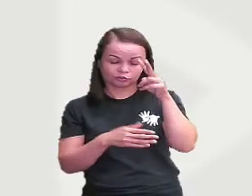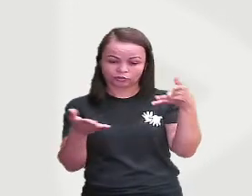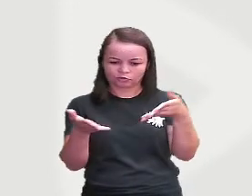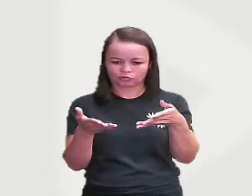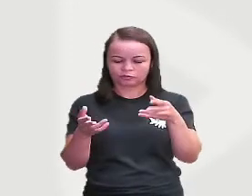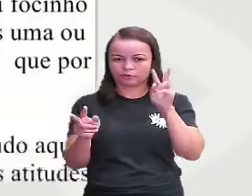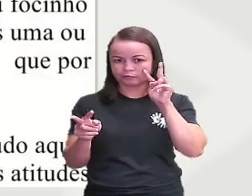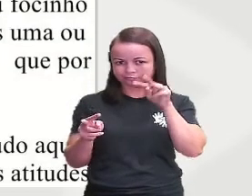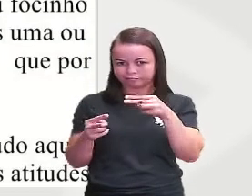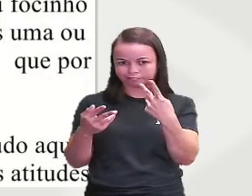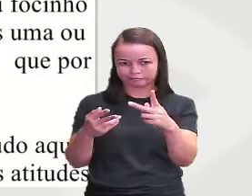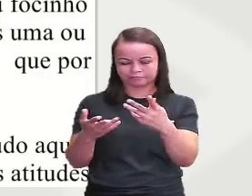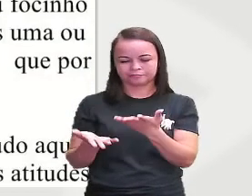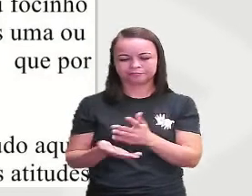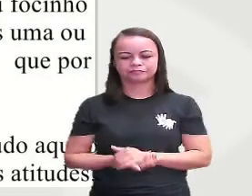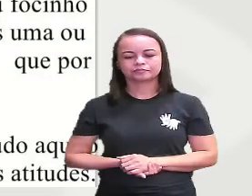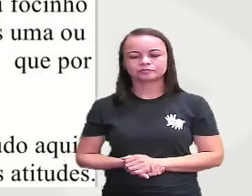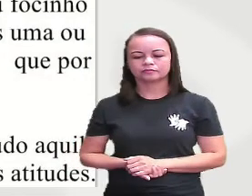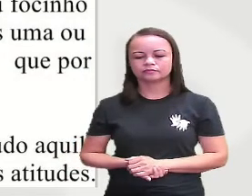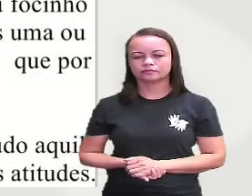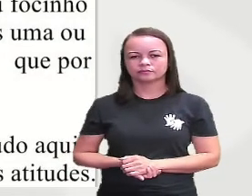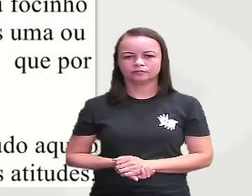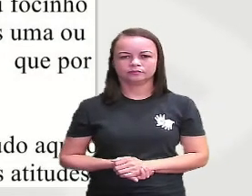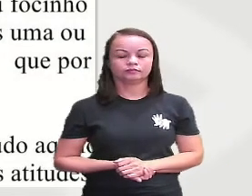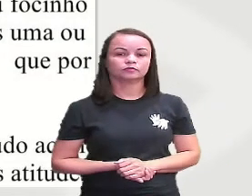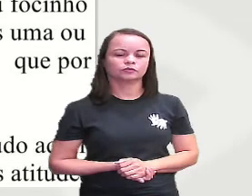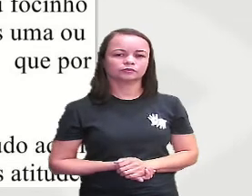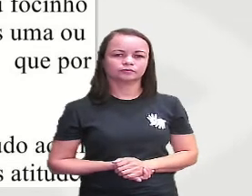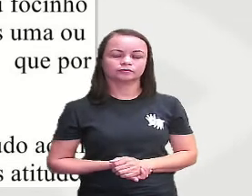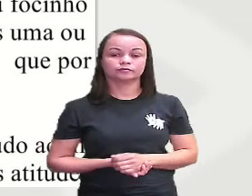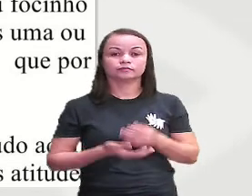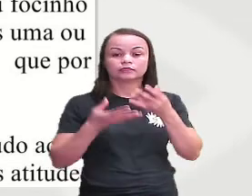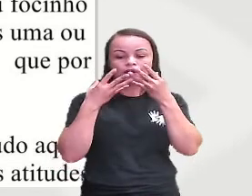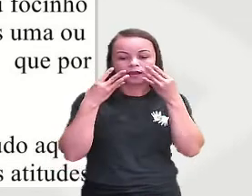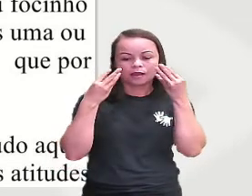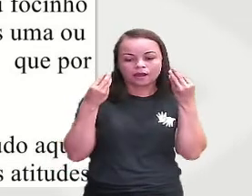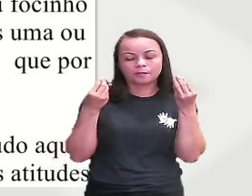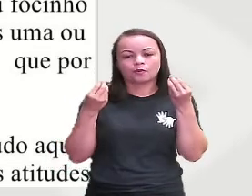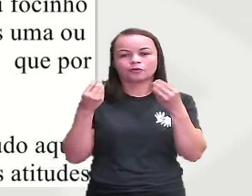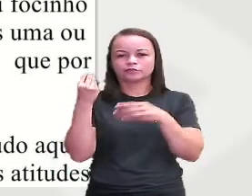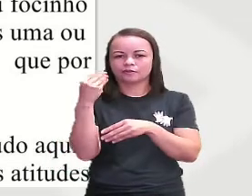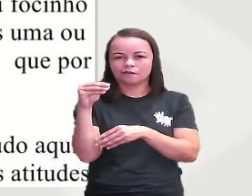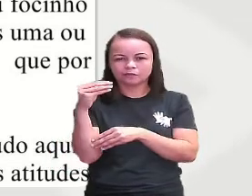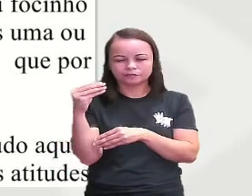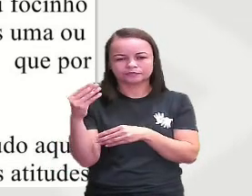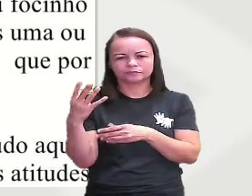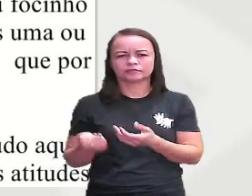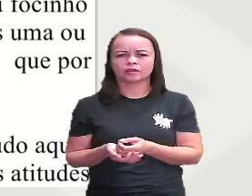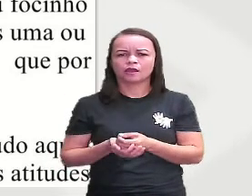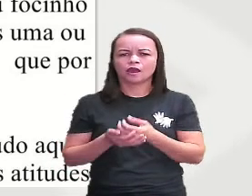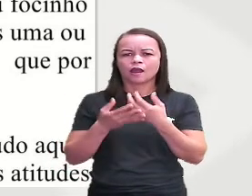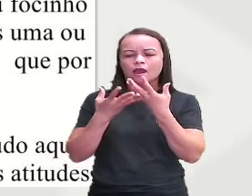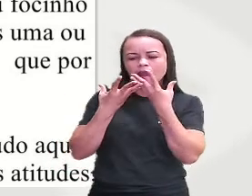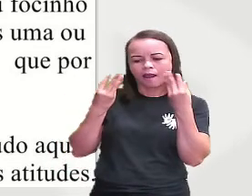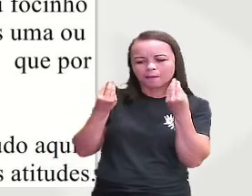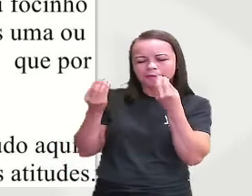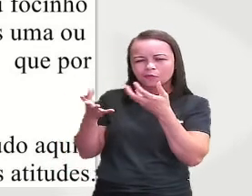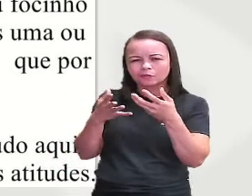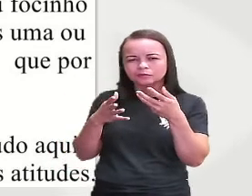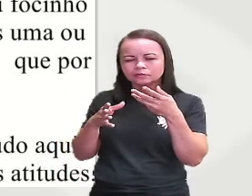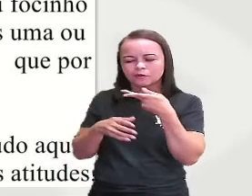atenção na história, tá bom? Então vamos lá. A raposa e a cegonha. A raposa convidou a